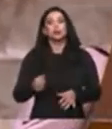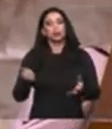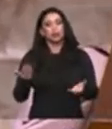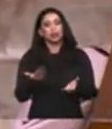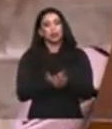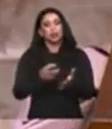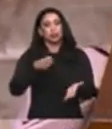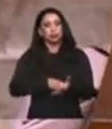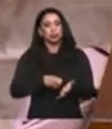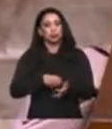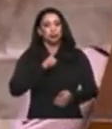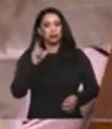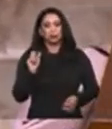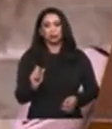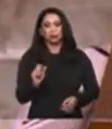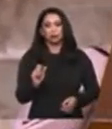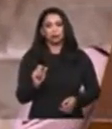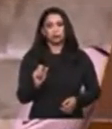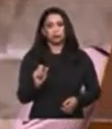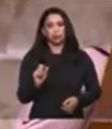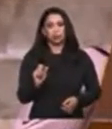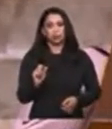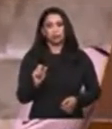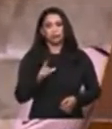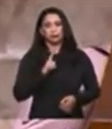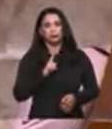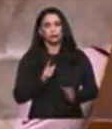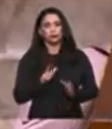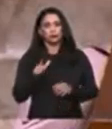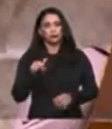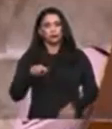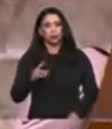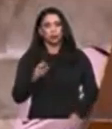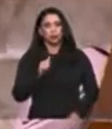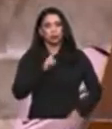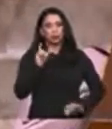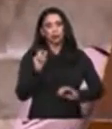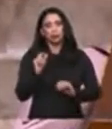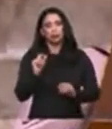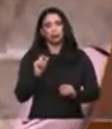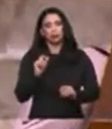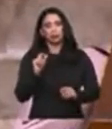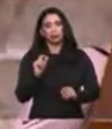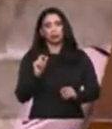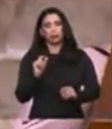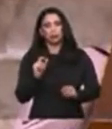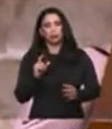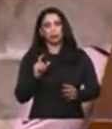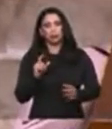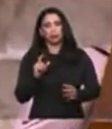é a lavagem de dinheiro por meio da aquisição de uma lancha, com a participação de Luiz Duarte de Amorim.